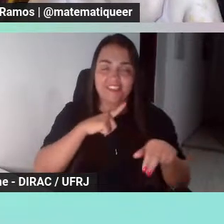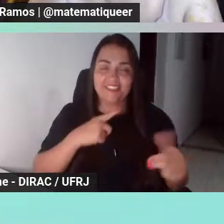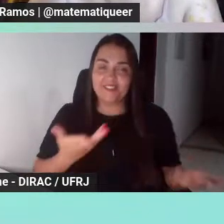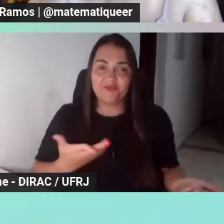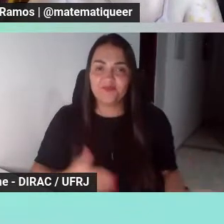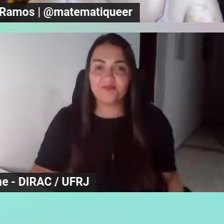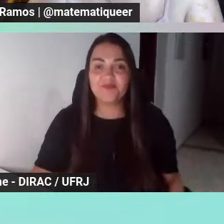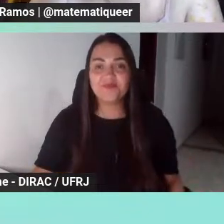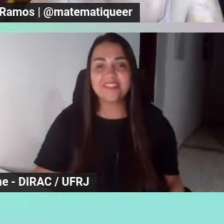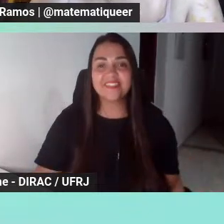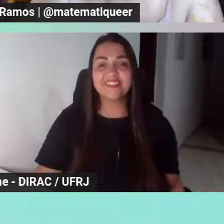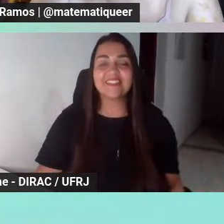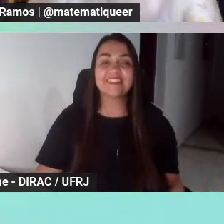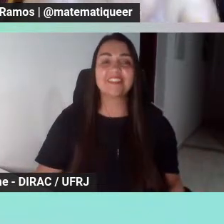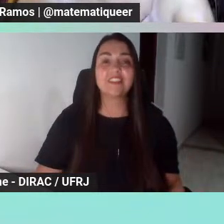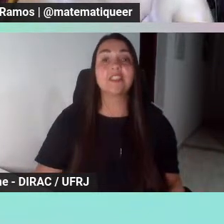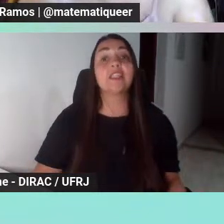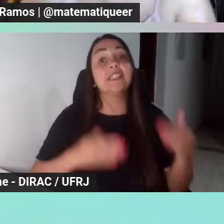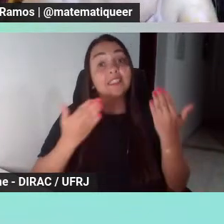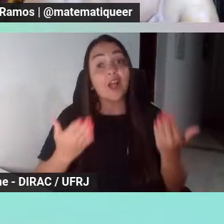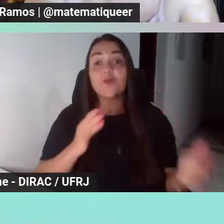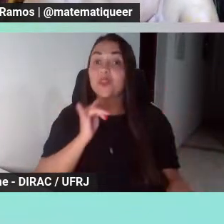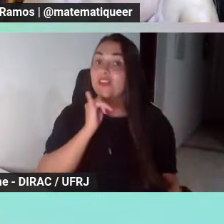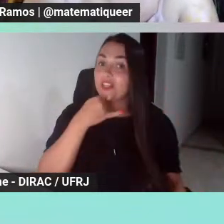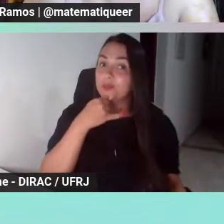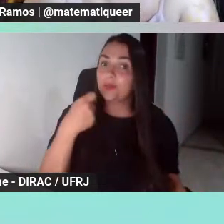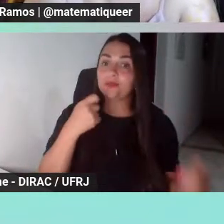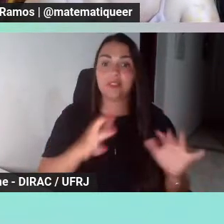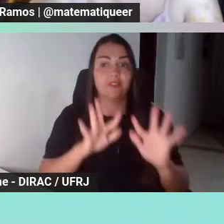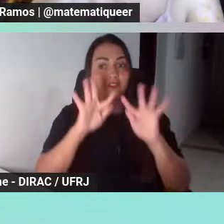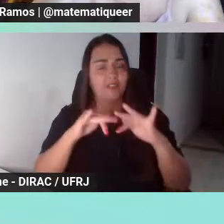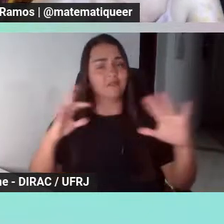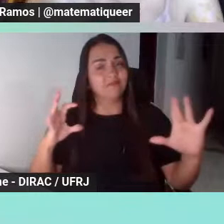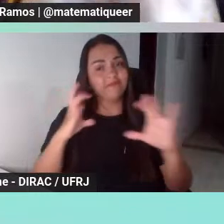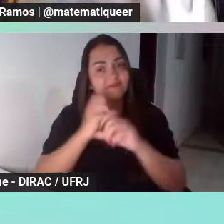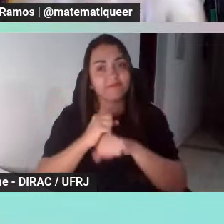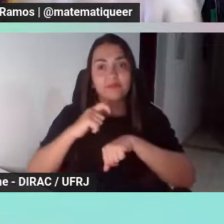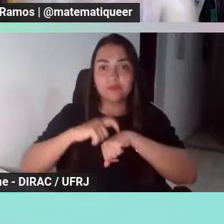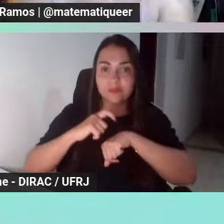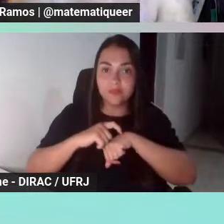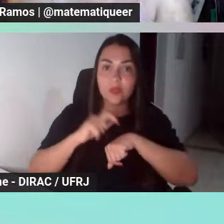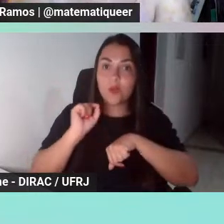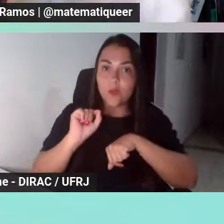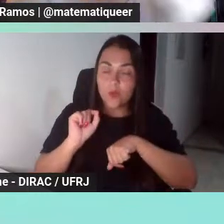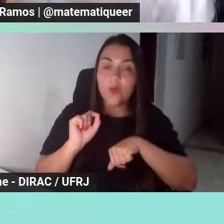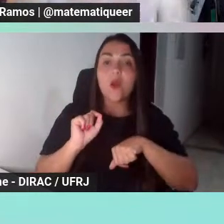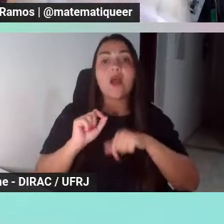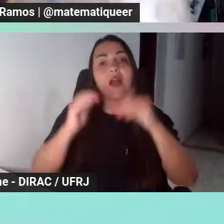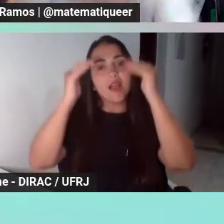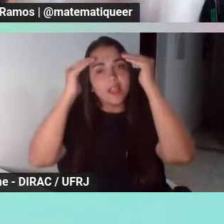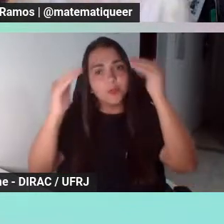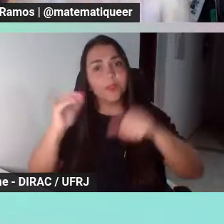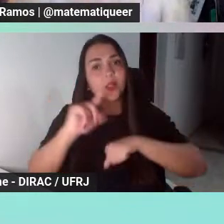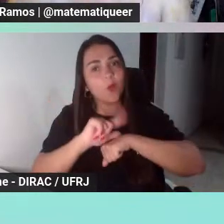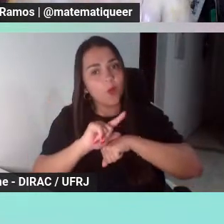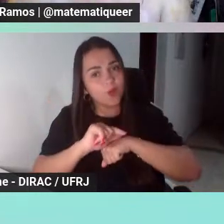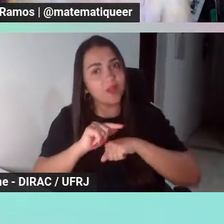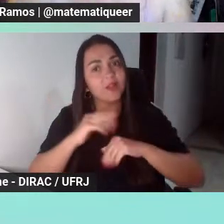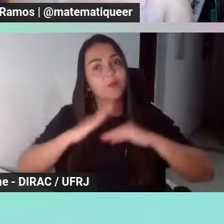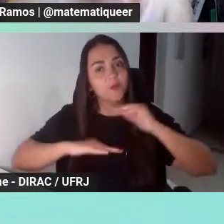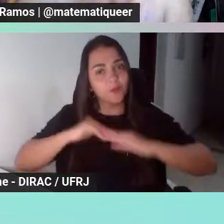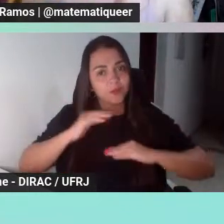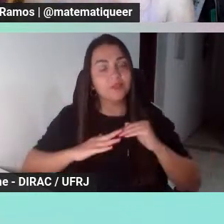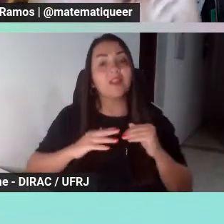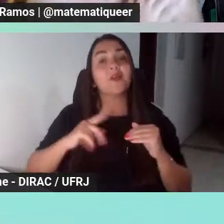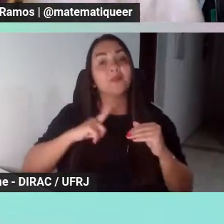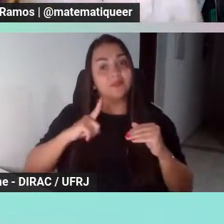Ai, que legal. Gente, ó, infelizmente a gente tem que encerrar a live por causa do pessoal do Dirac, né? A gente tem que respeitar